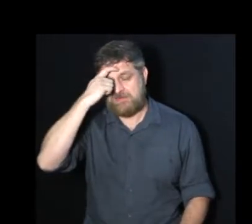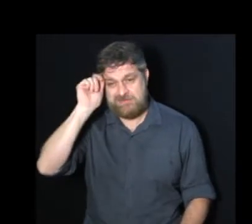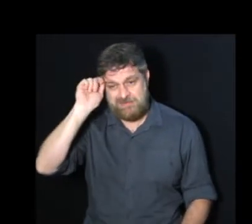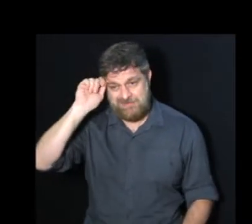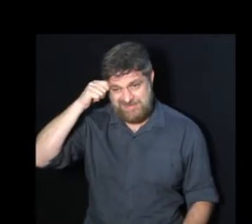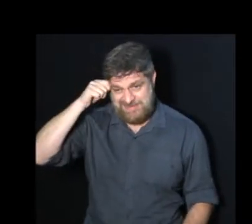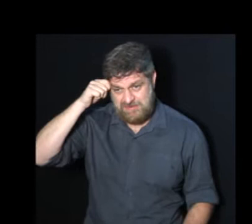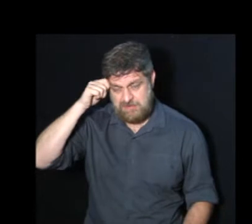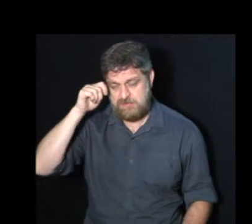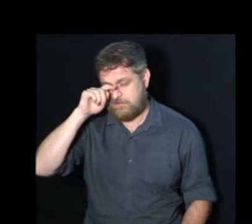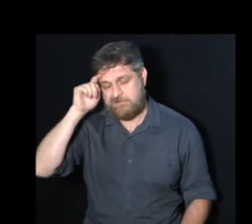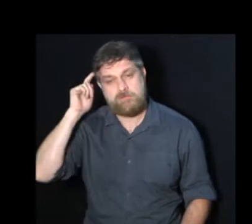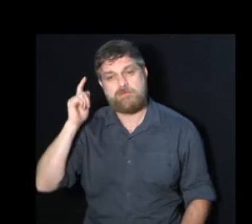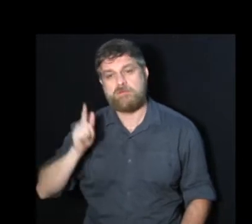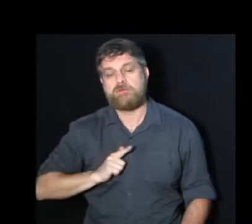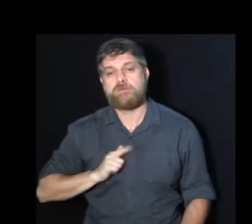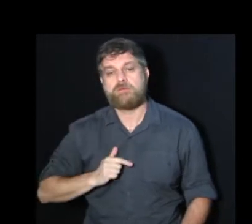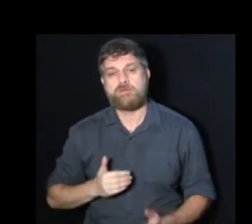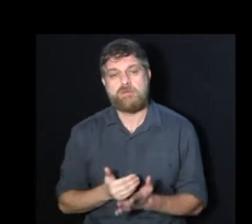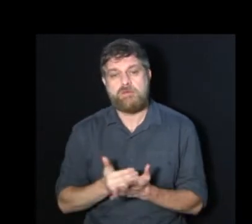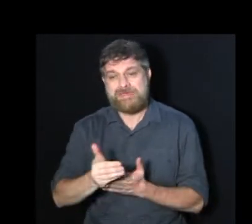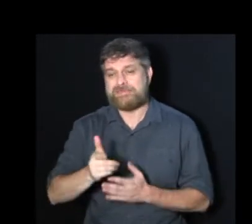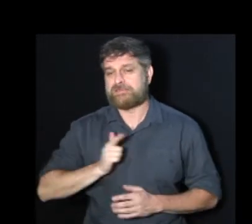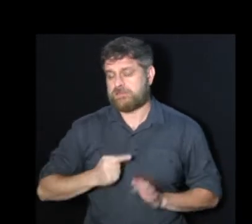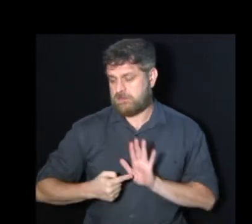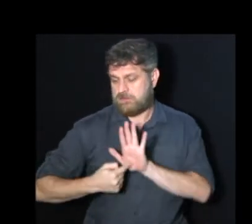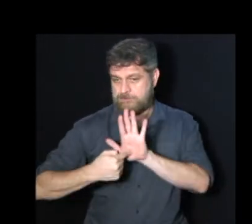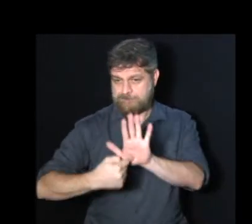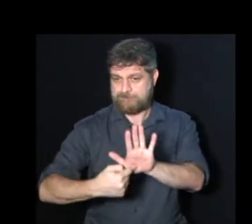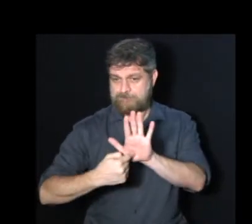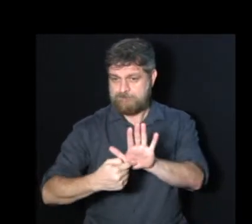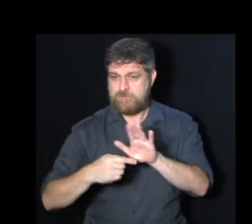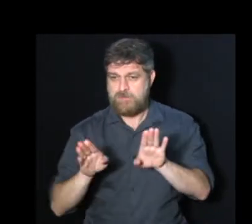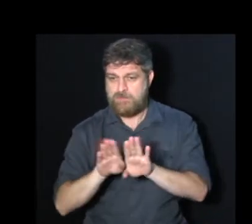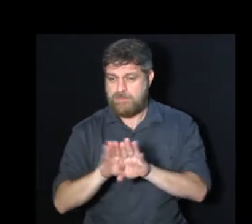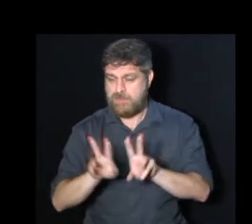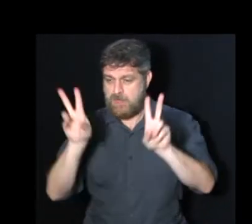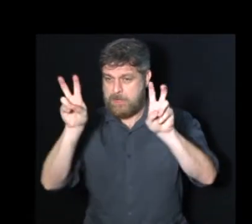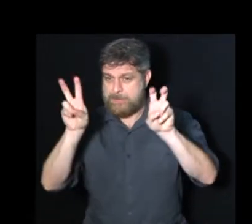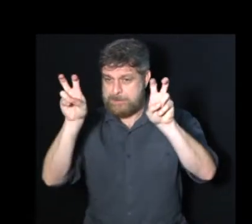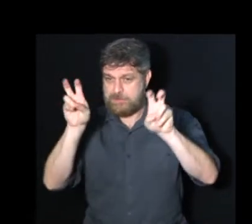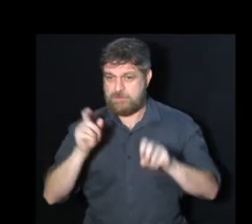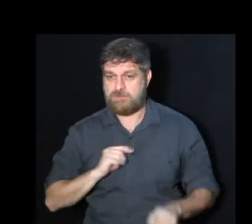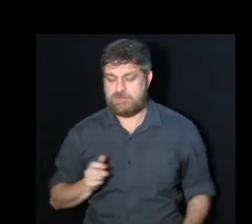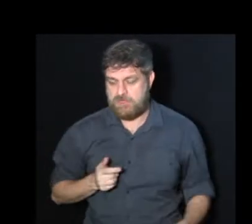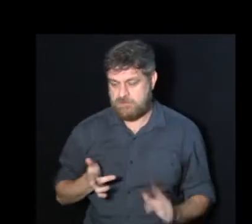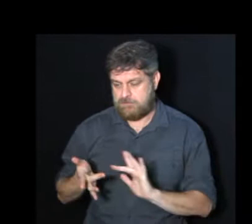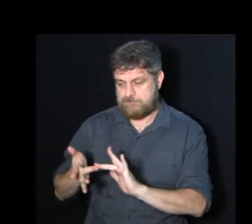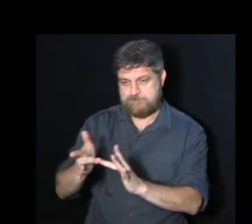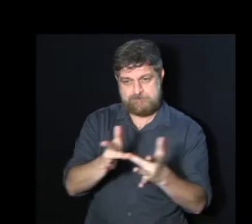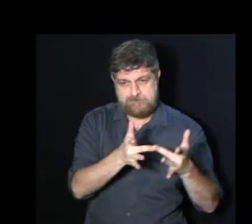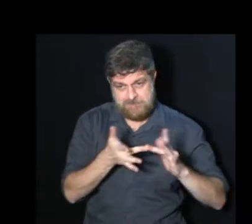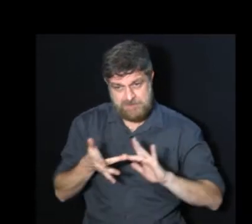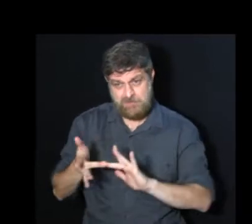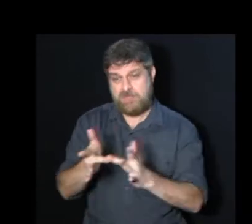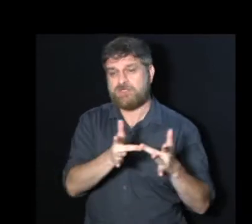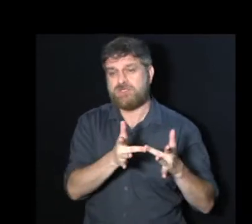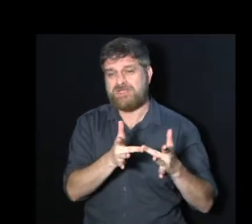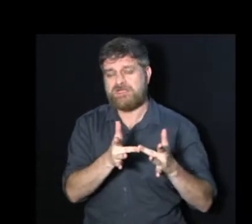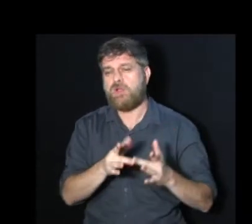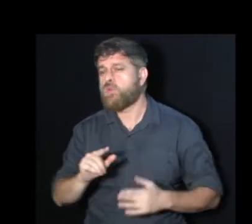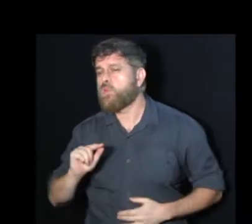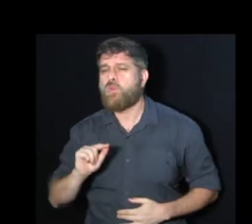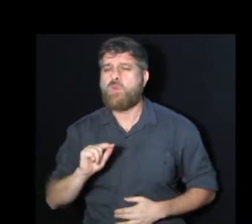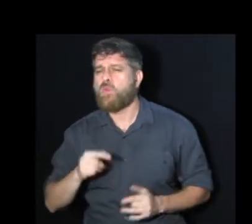Negra, passa justamente por destacar esse fenômeno da interseccionalidade. O que quer dizer interseccionalidade?